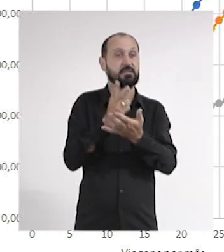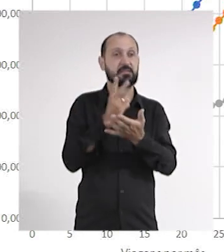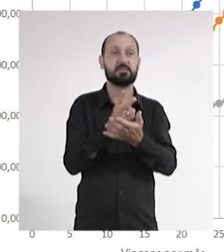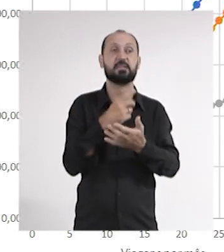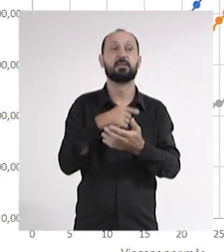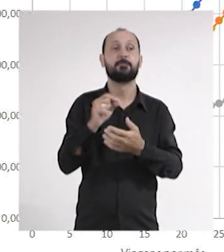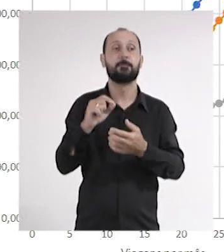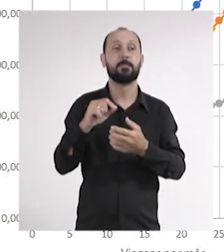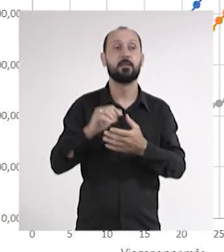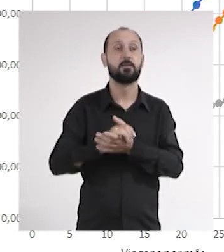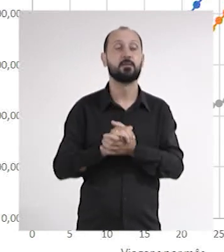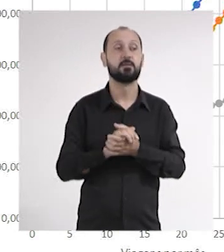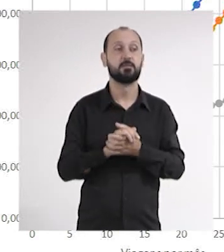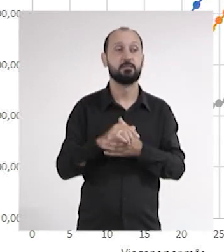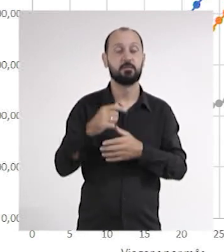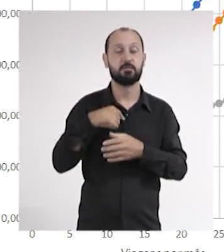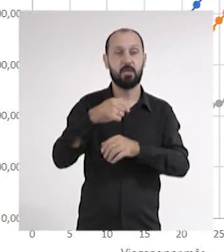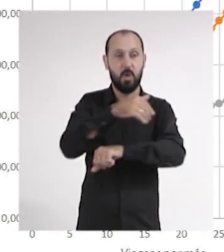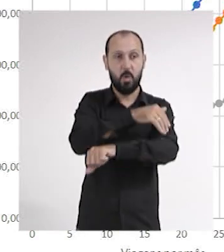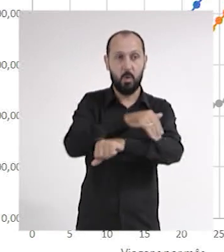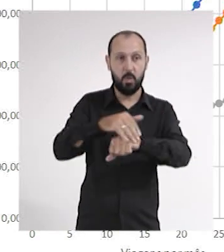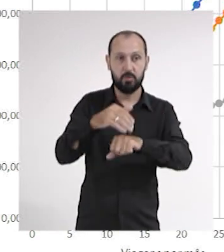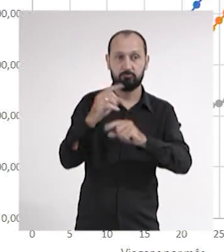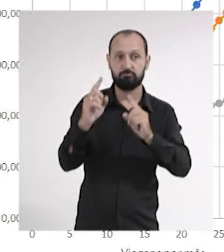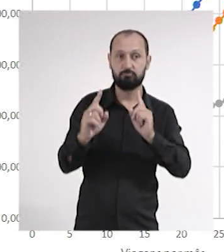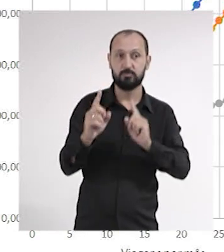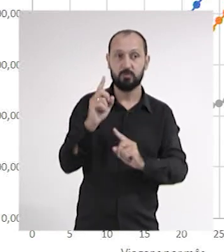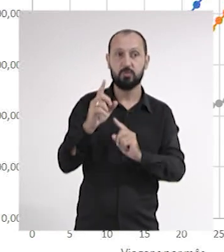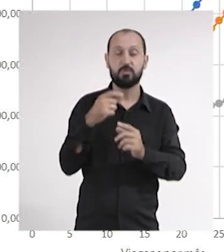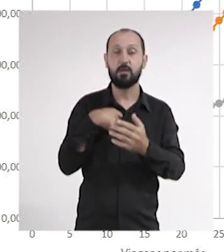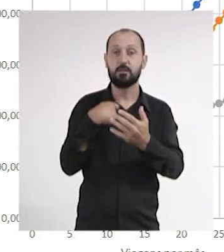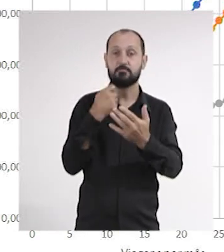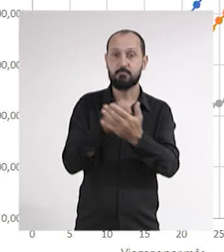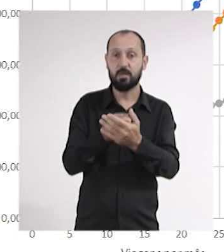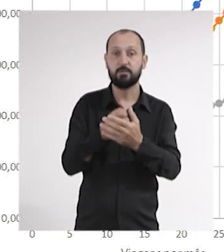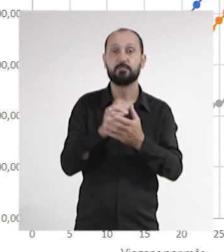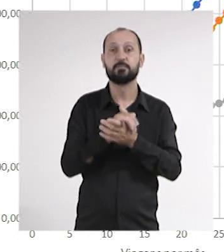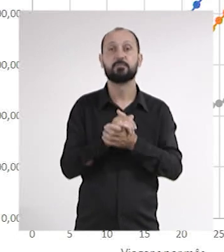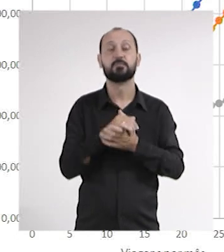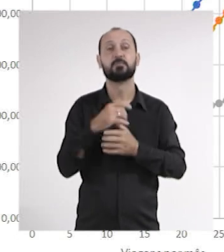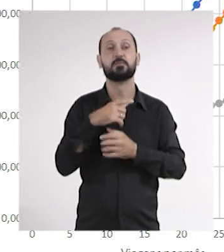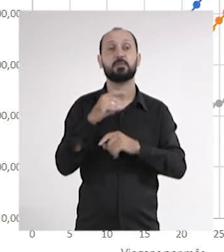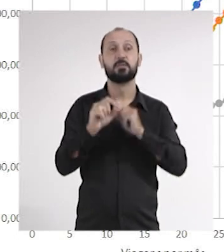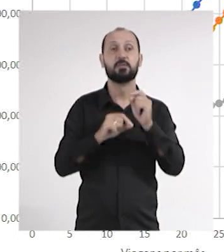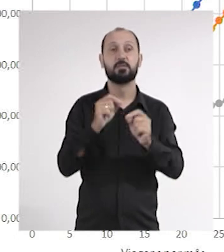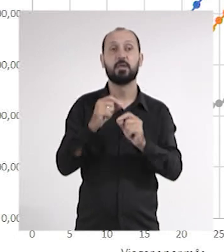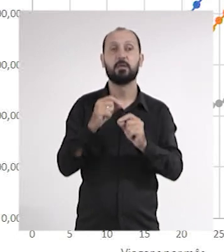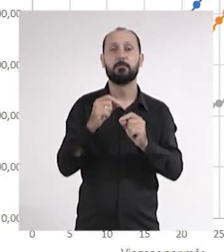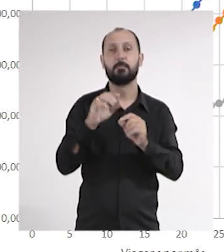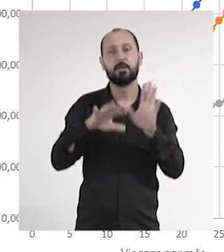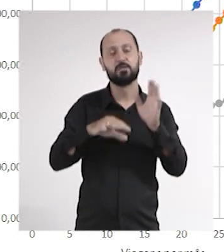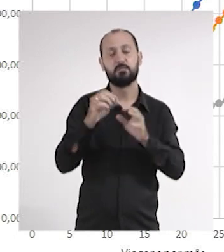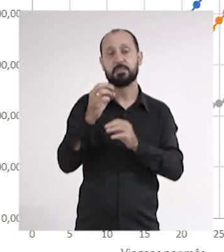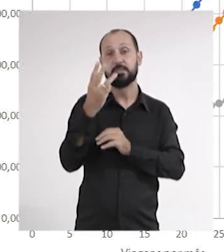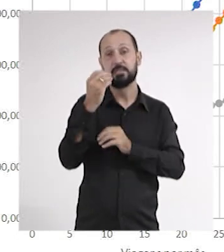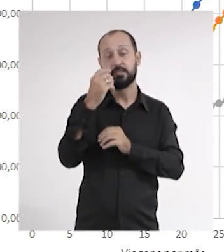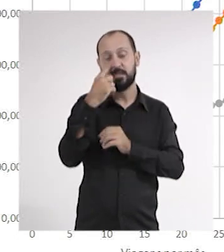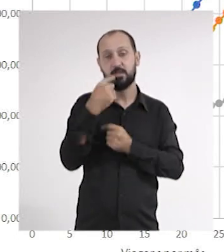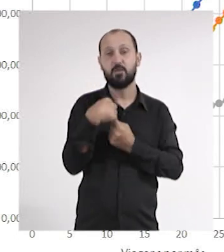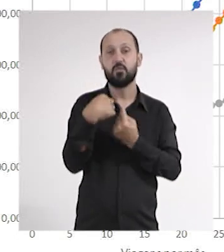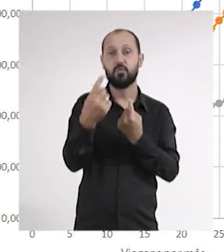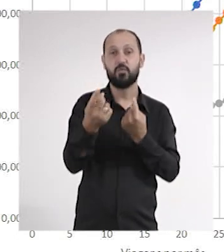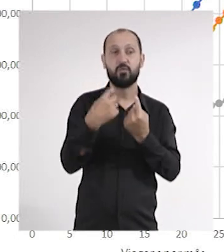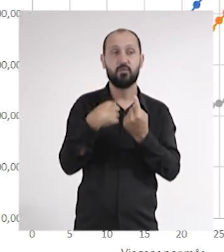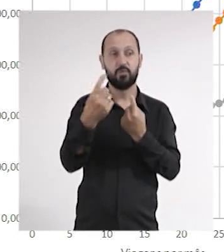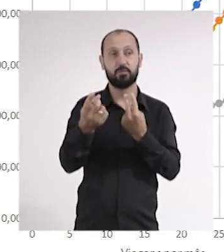entre pontos distintos da rodovia em trechos tarifados. Teríamos ali, durante 30 viagens, esse percurso